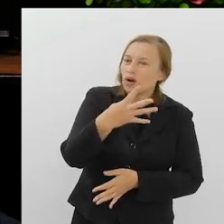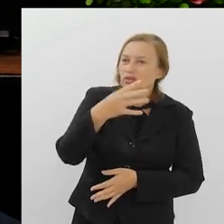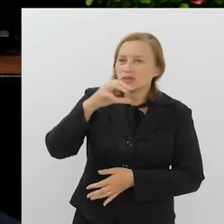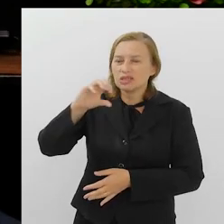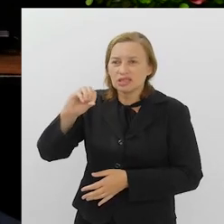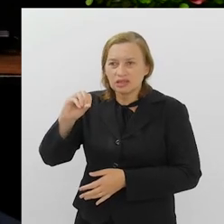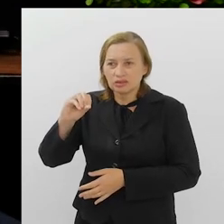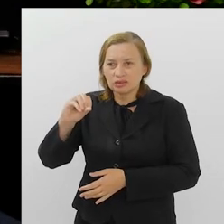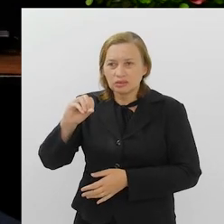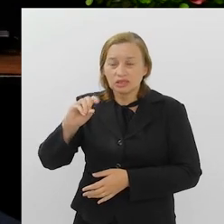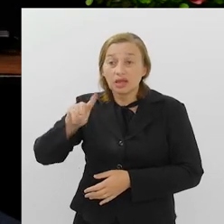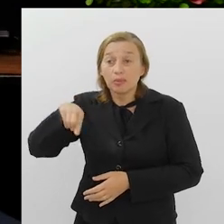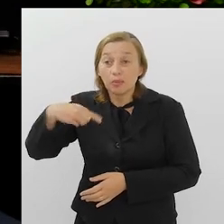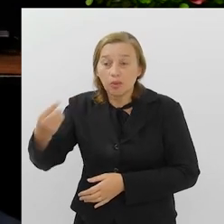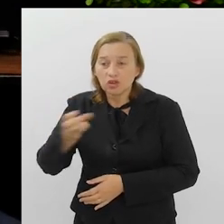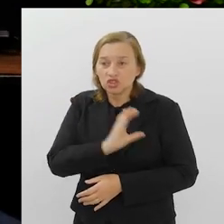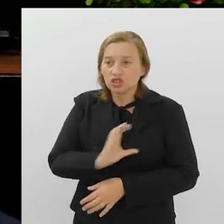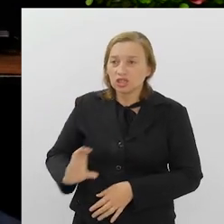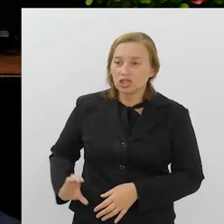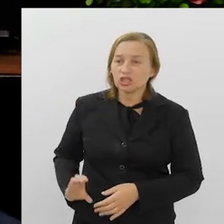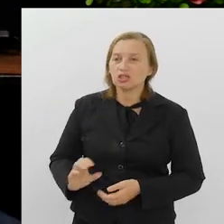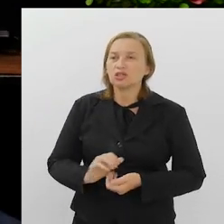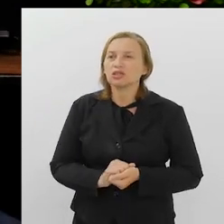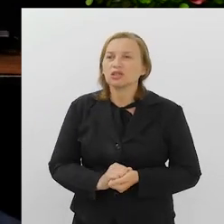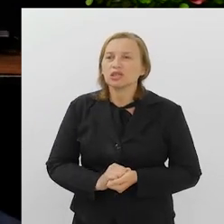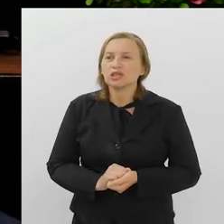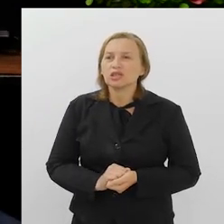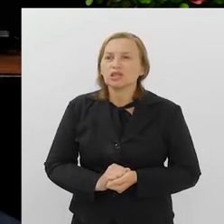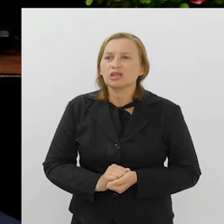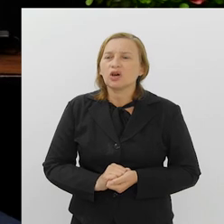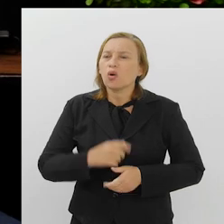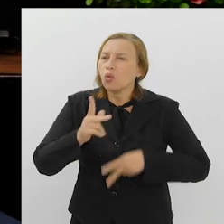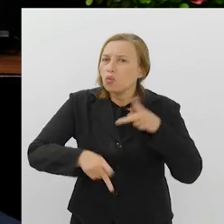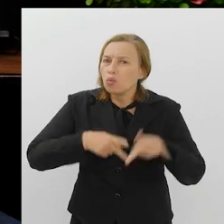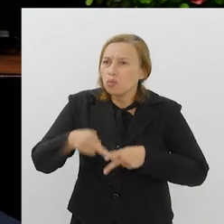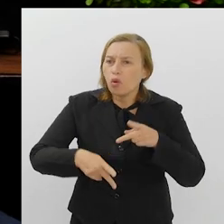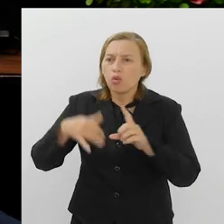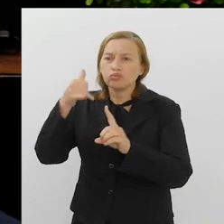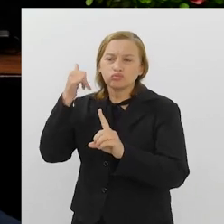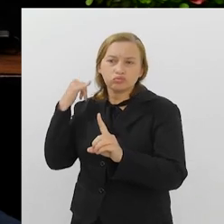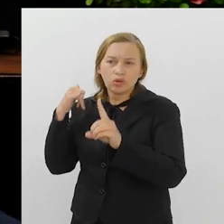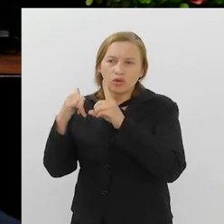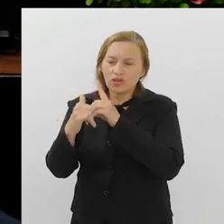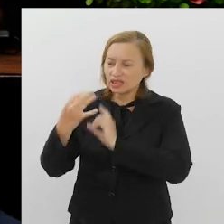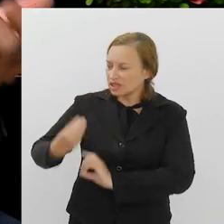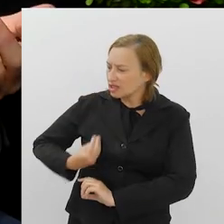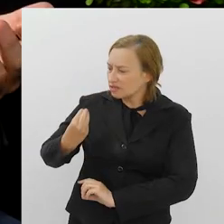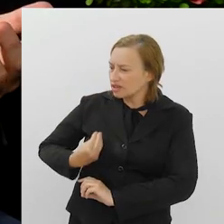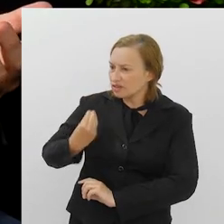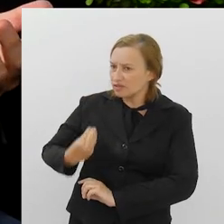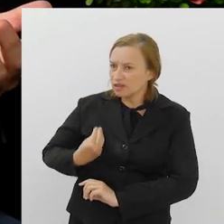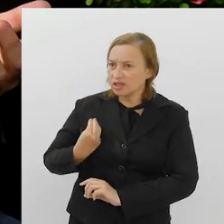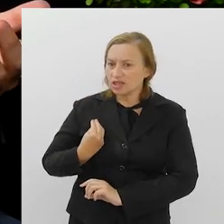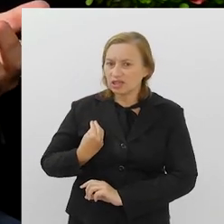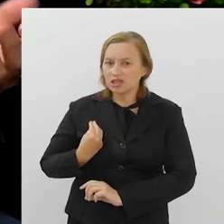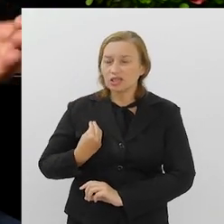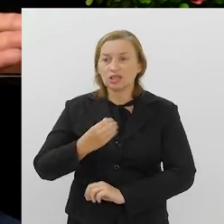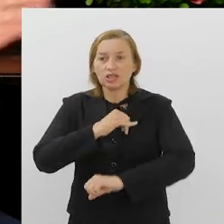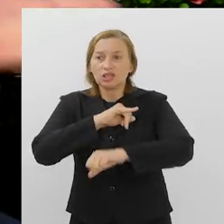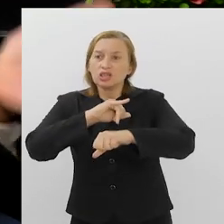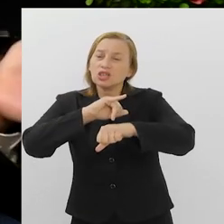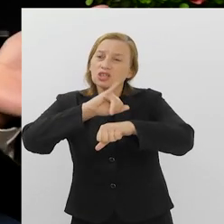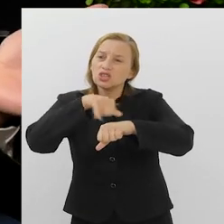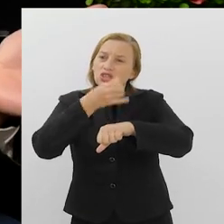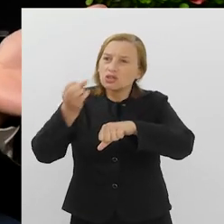anos depois de Cristo né consta a história de um povo um profeta que vivia em Jerusalém